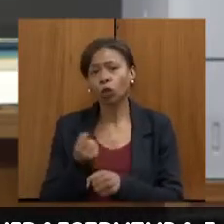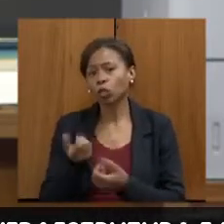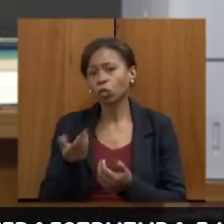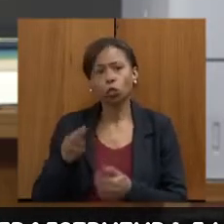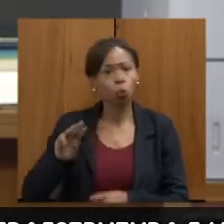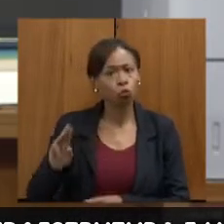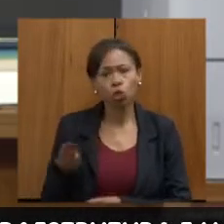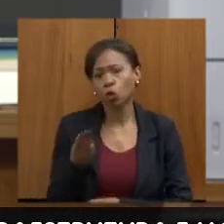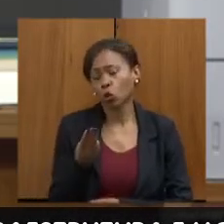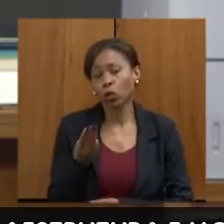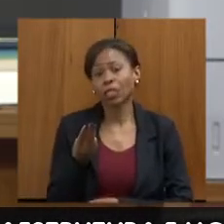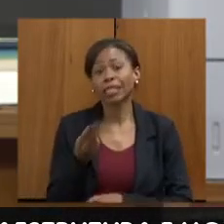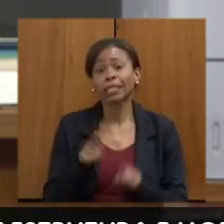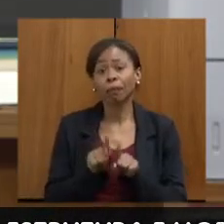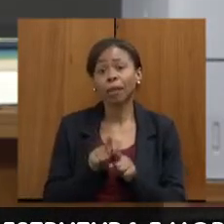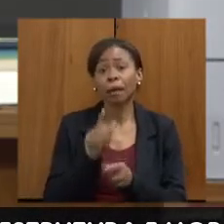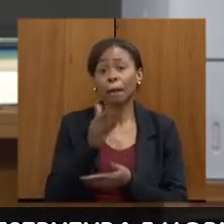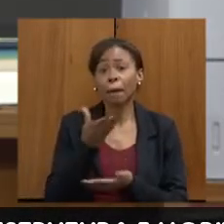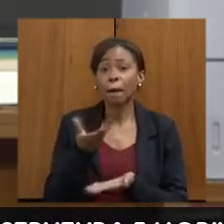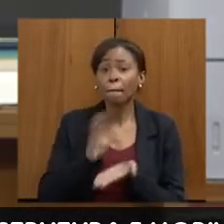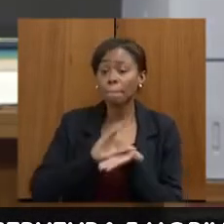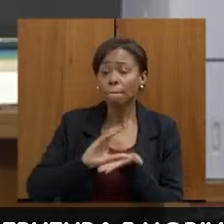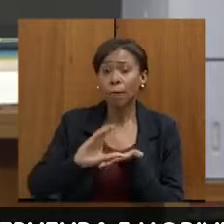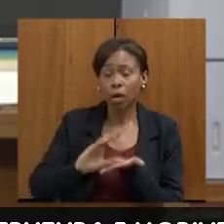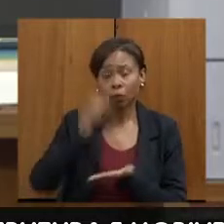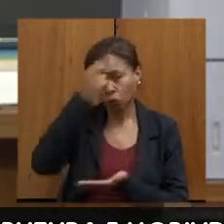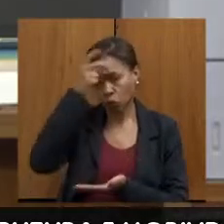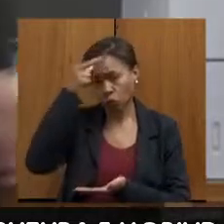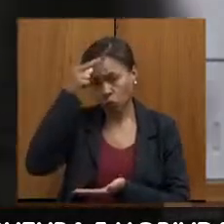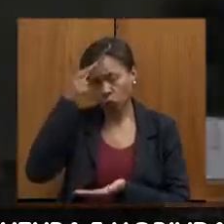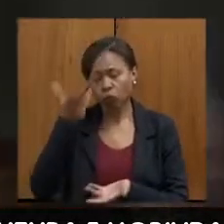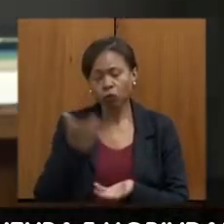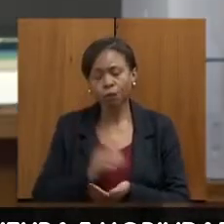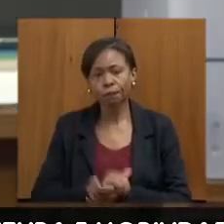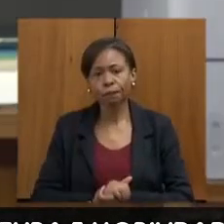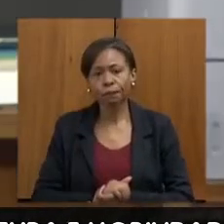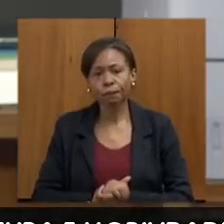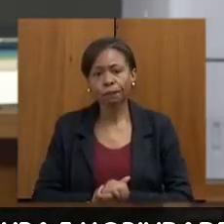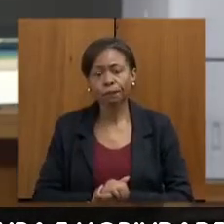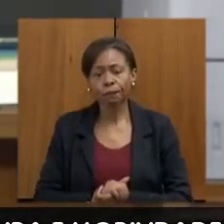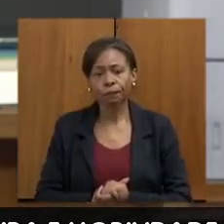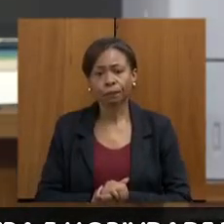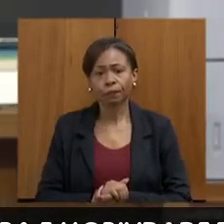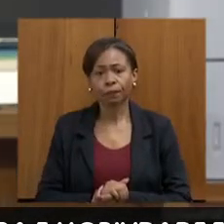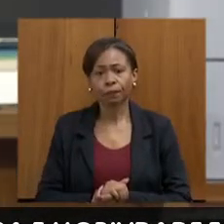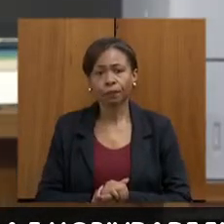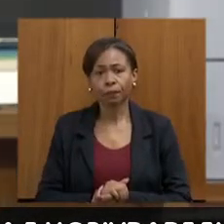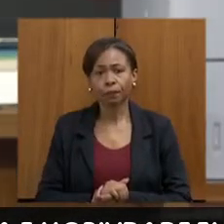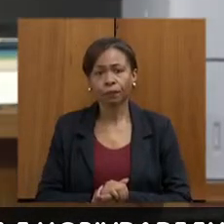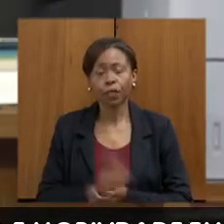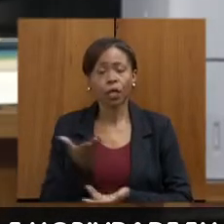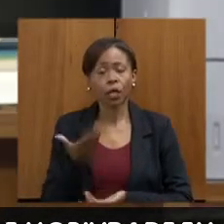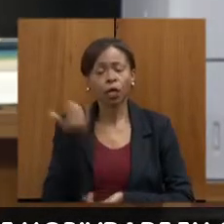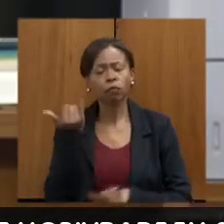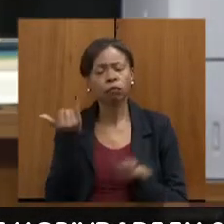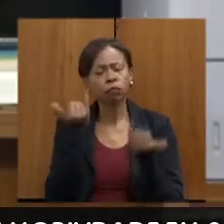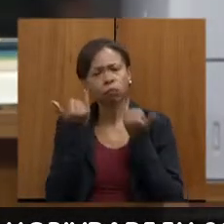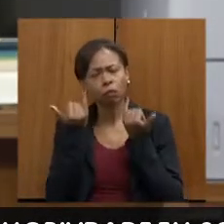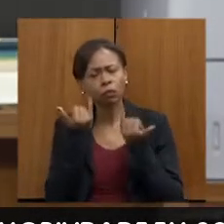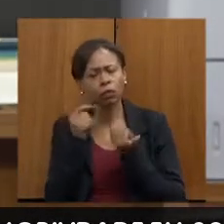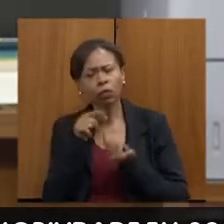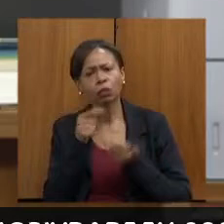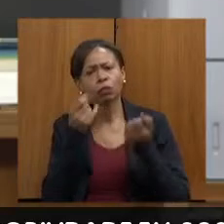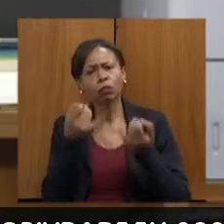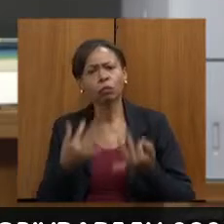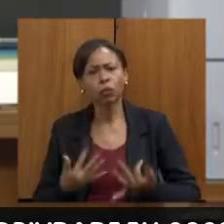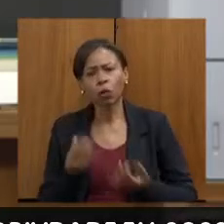restante será para arcar as desapropriações intervenções e outras obras relacionadas então é o que eu gostaria de saber do